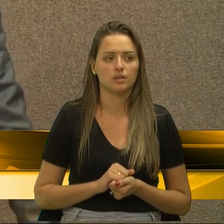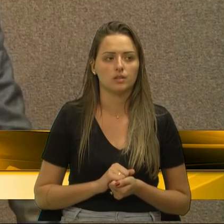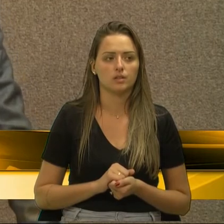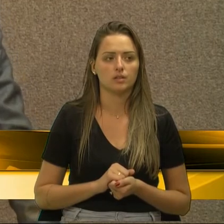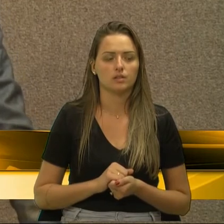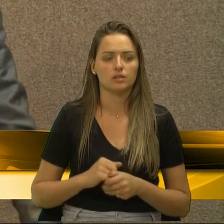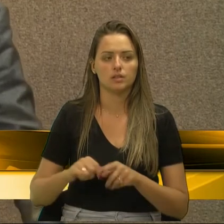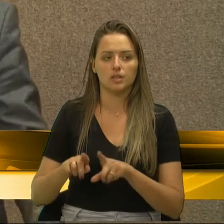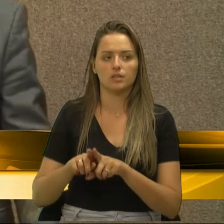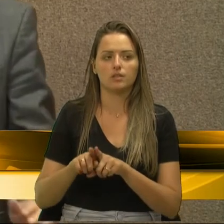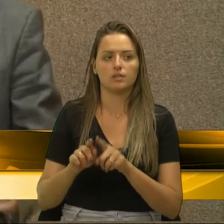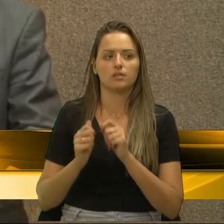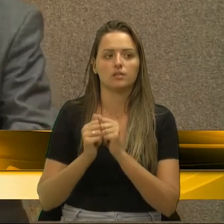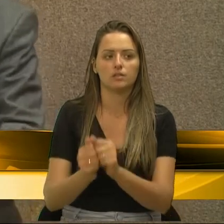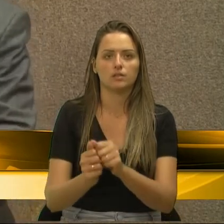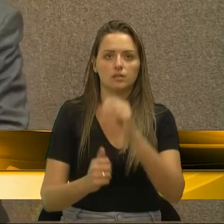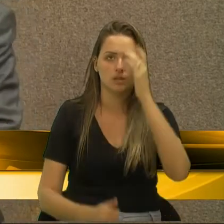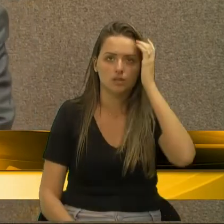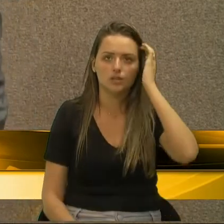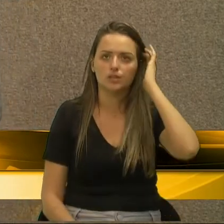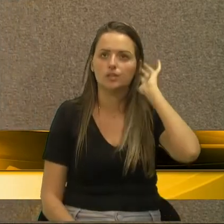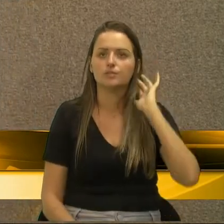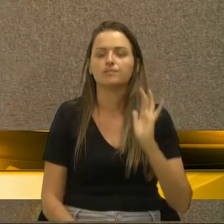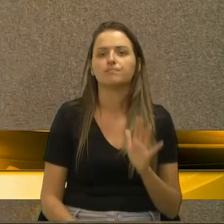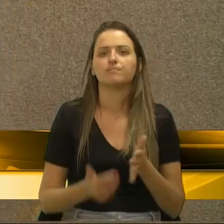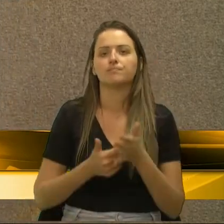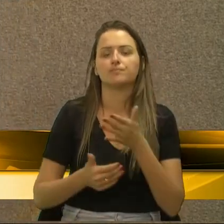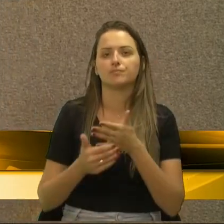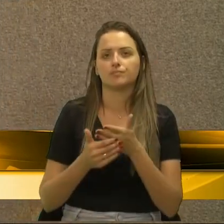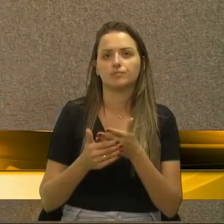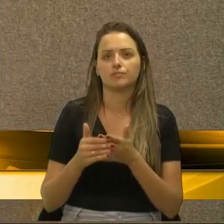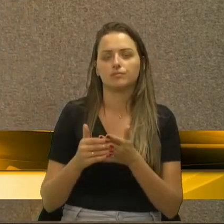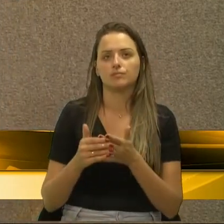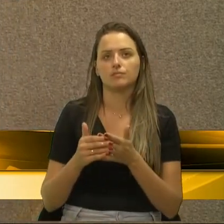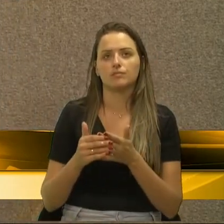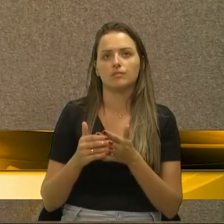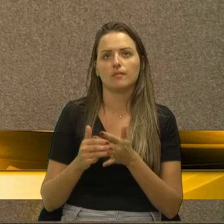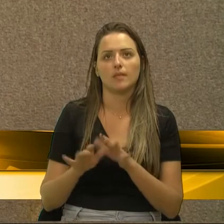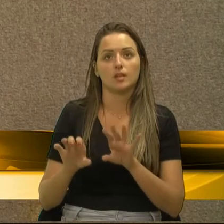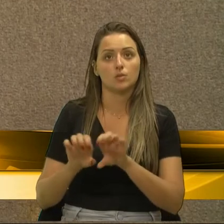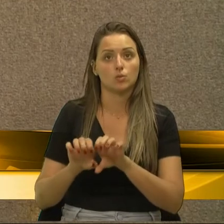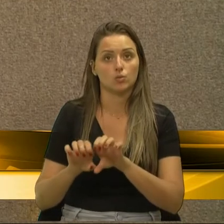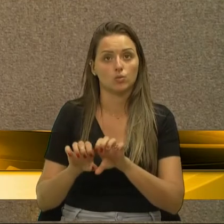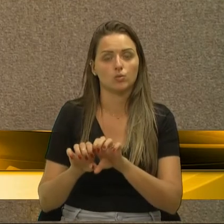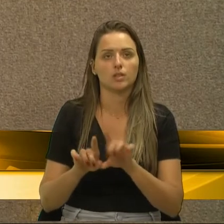valores para o investimento nas infraestruturas e também